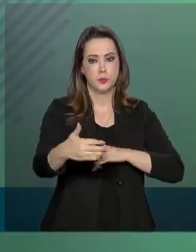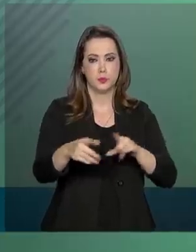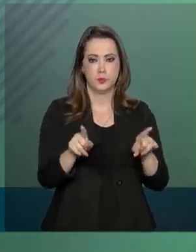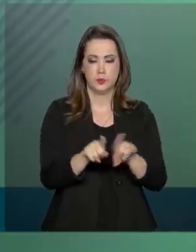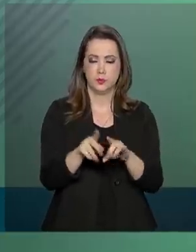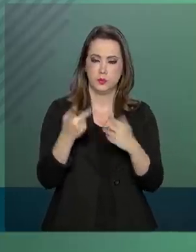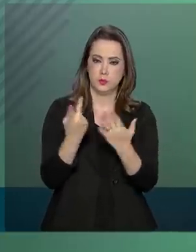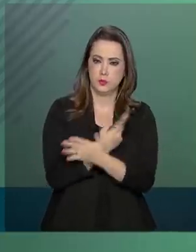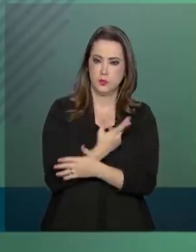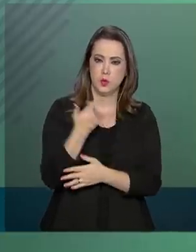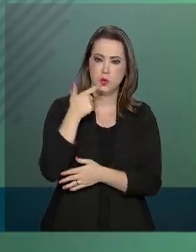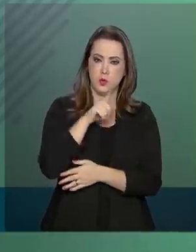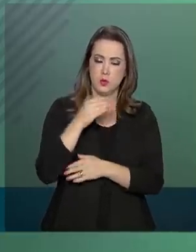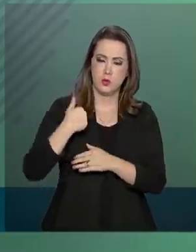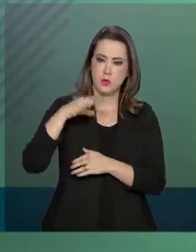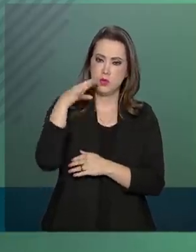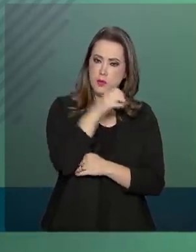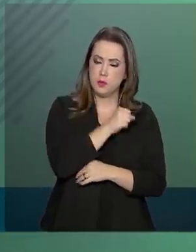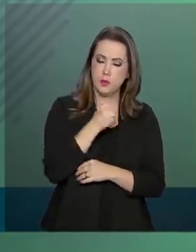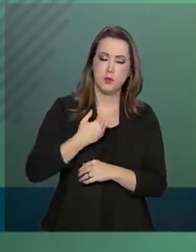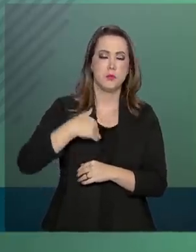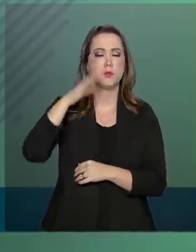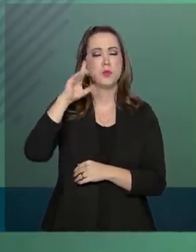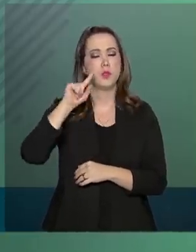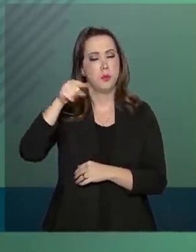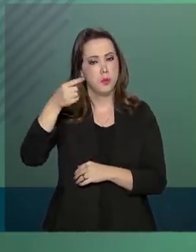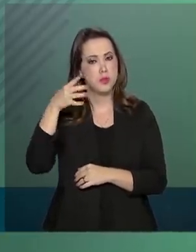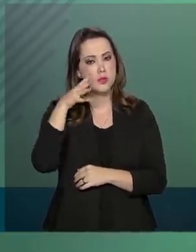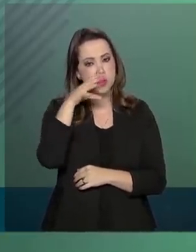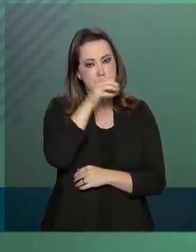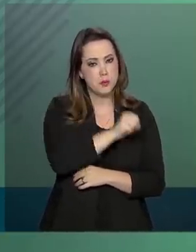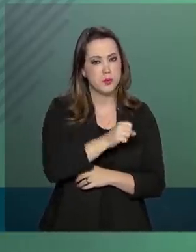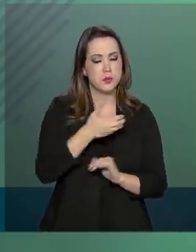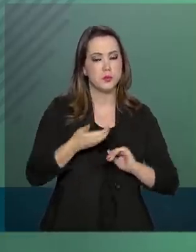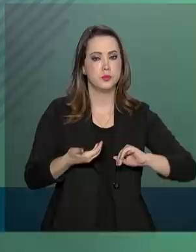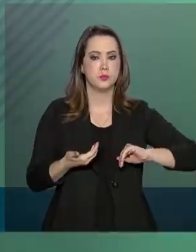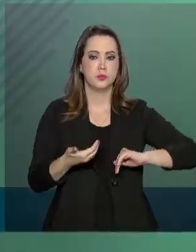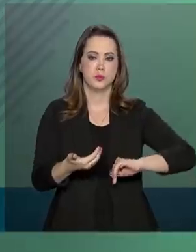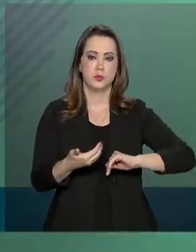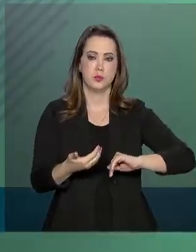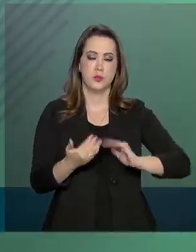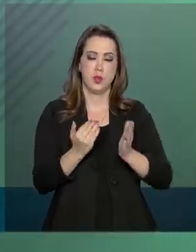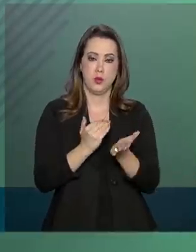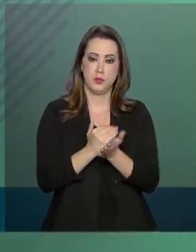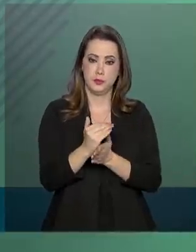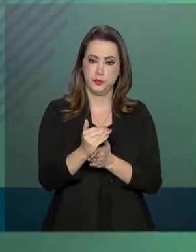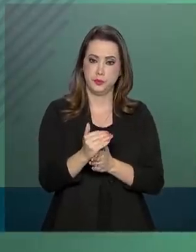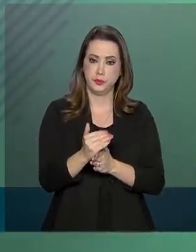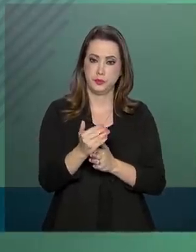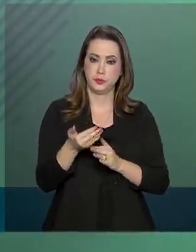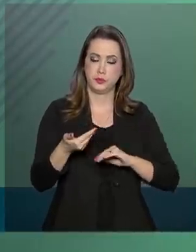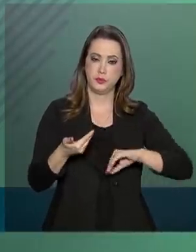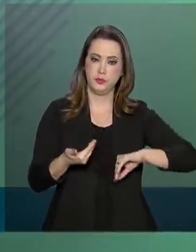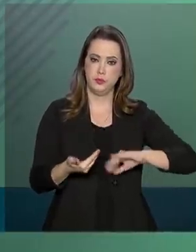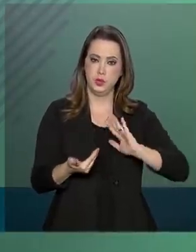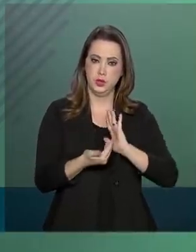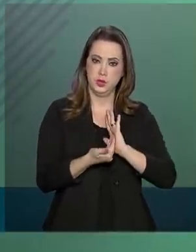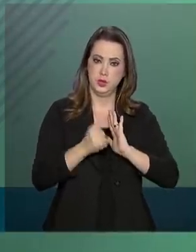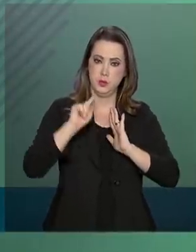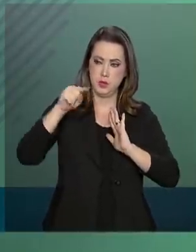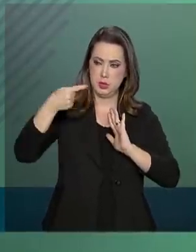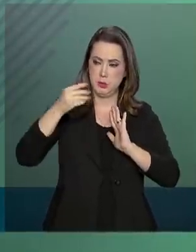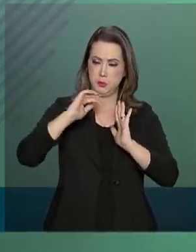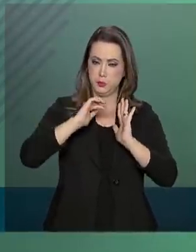forem alcançadas mais rápido o congresso inicialmente a câmara depois do senado terão